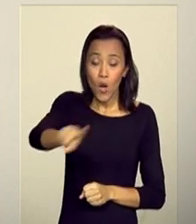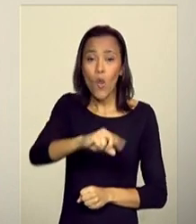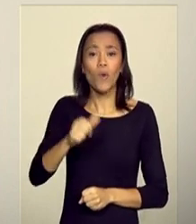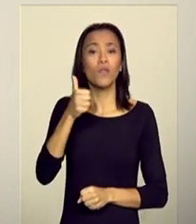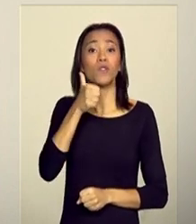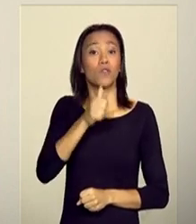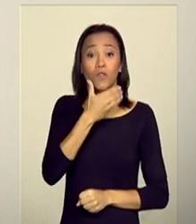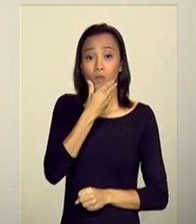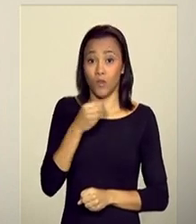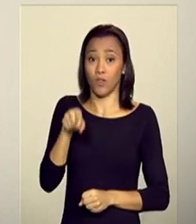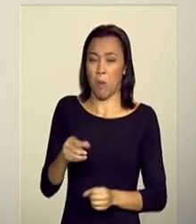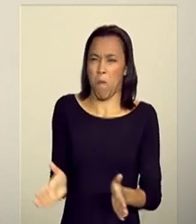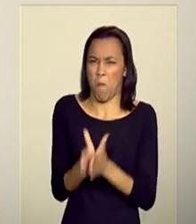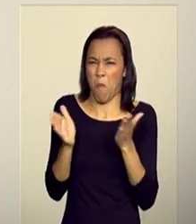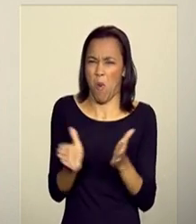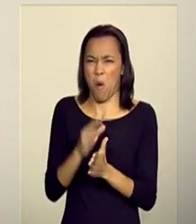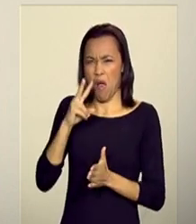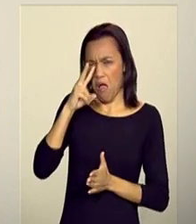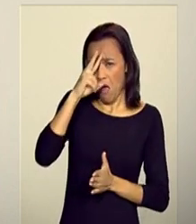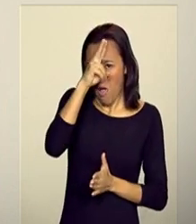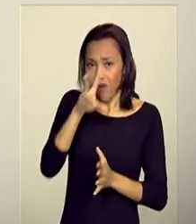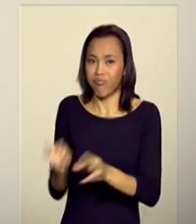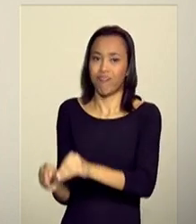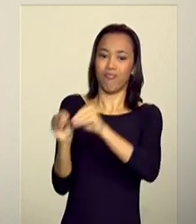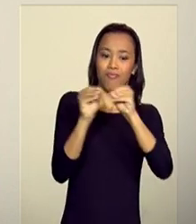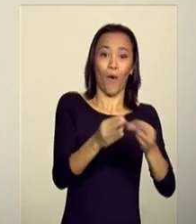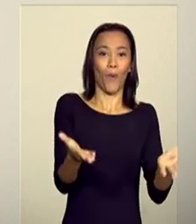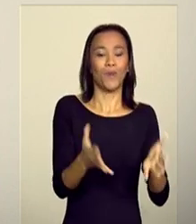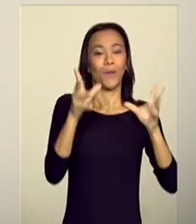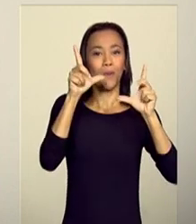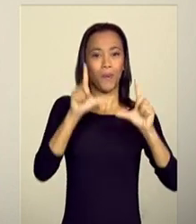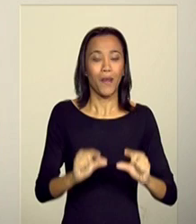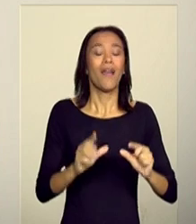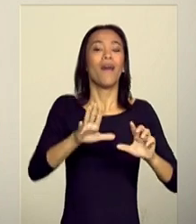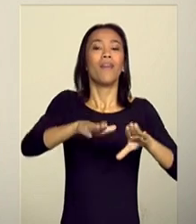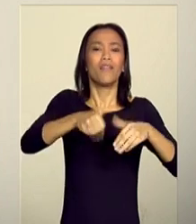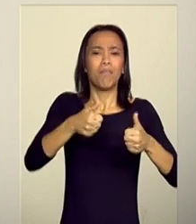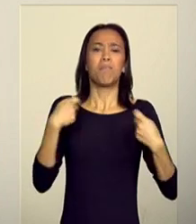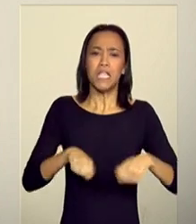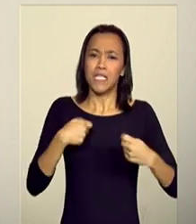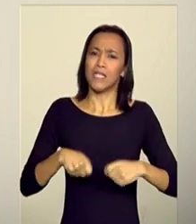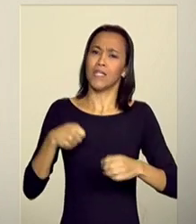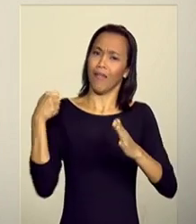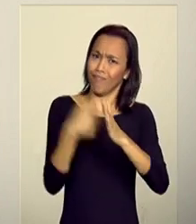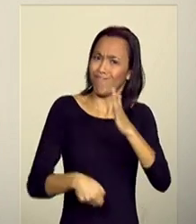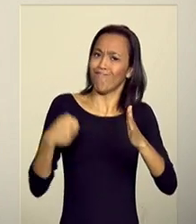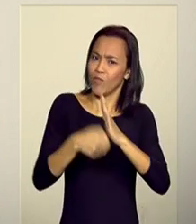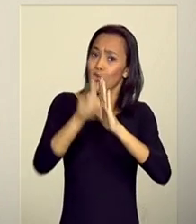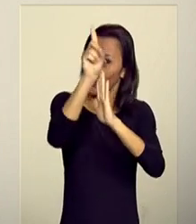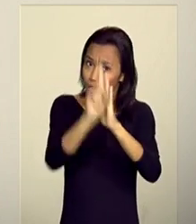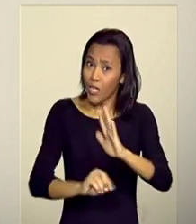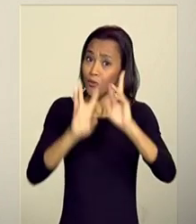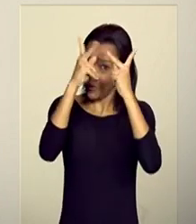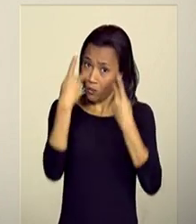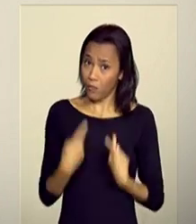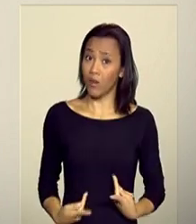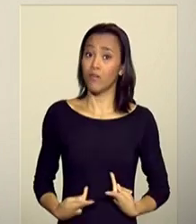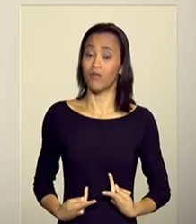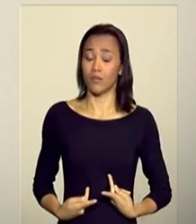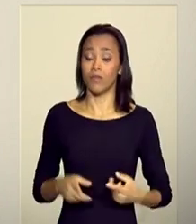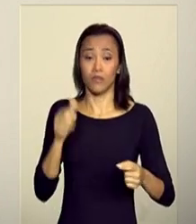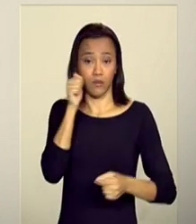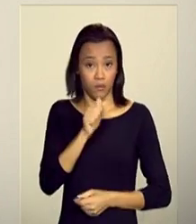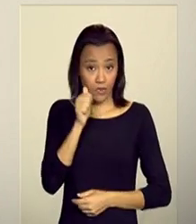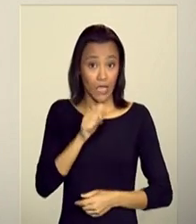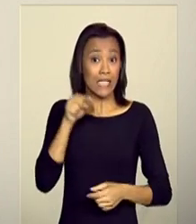de brasileiros e brasileiras da miséria tem que ser um defensor intransigente dos Direitos Humanos das mulheres